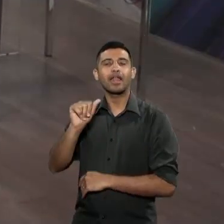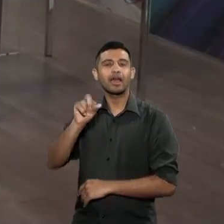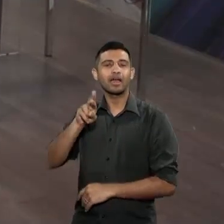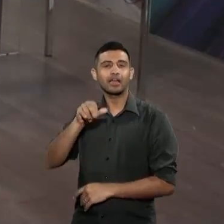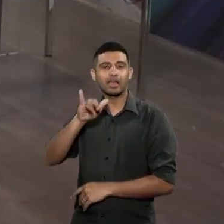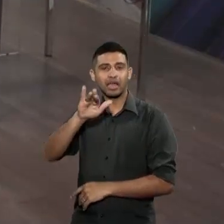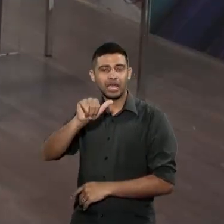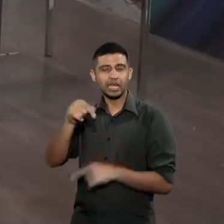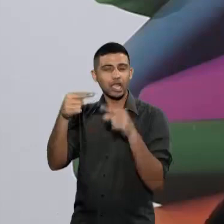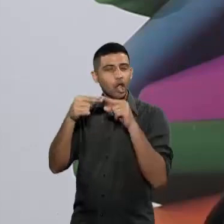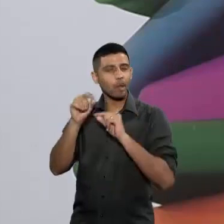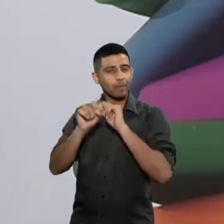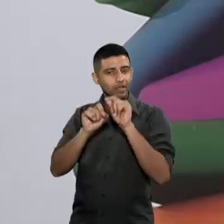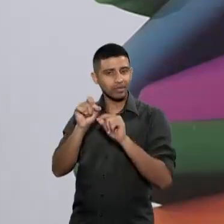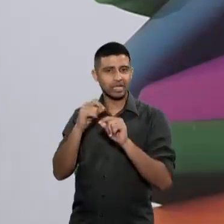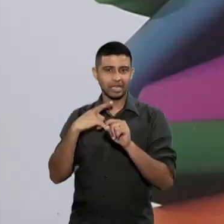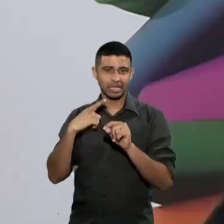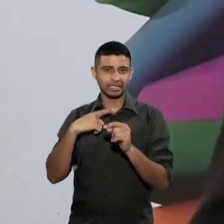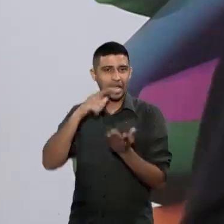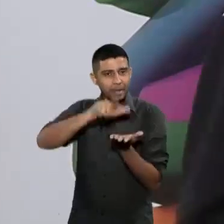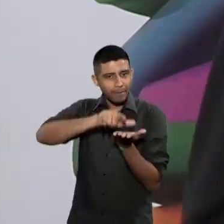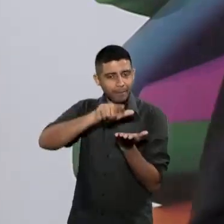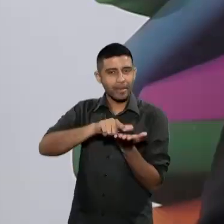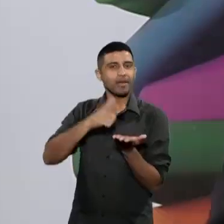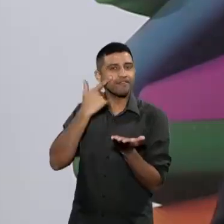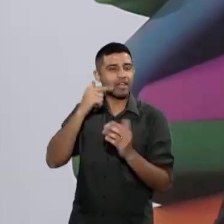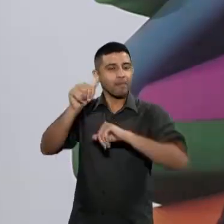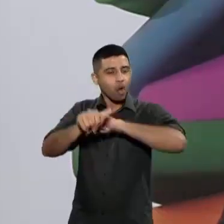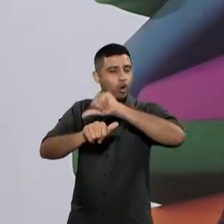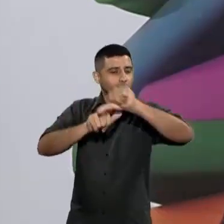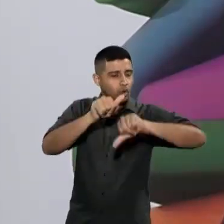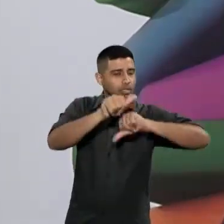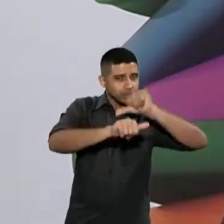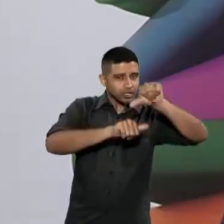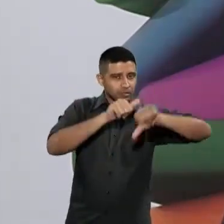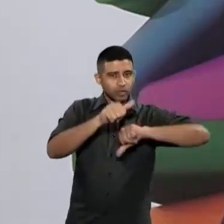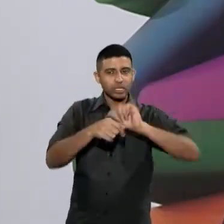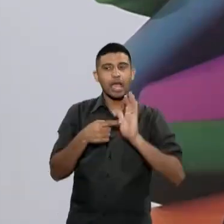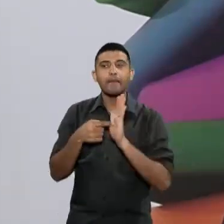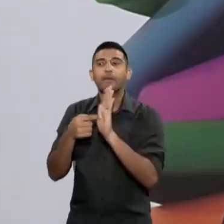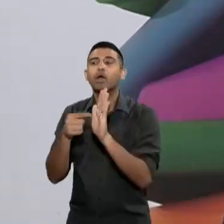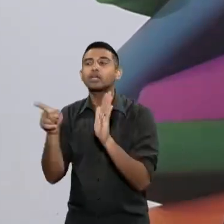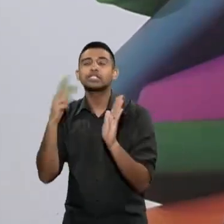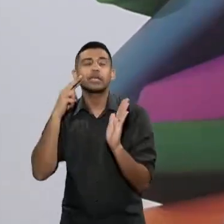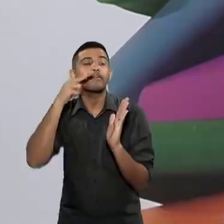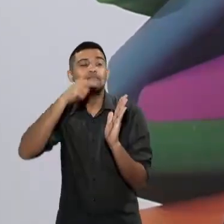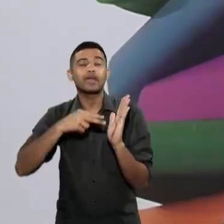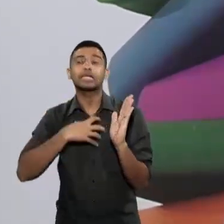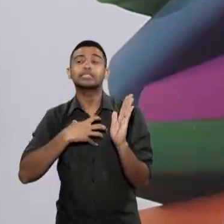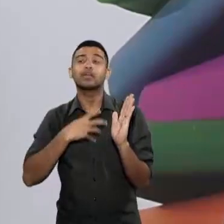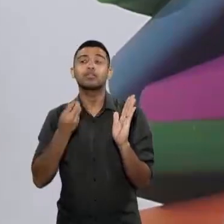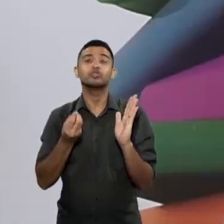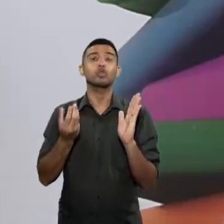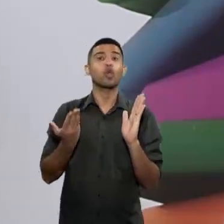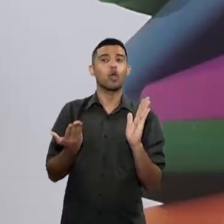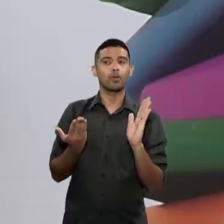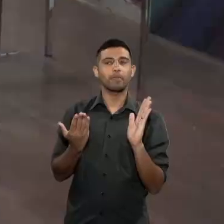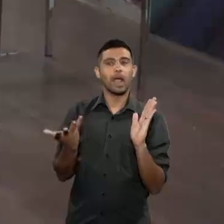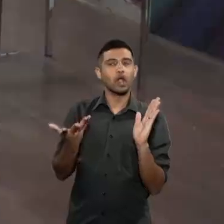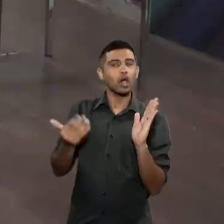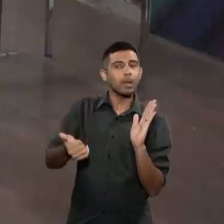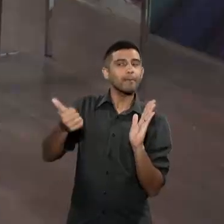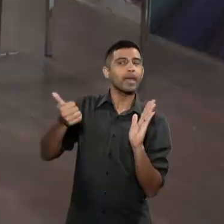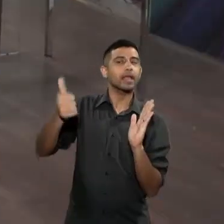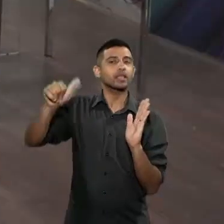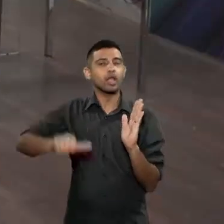a gente vai colocando sobre o papel uma tonalidade e vai mostrar para ela como é que você se sentia, como é que você está